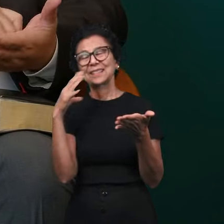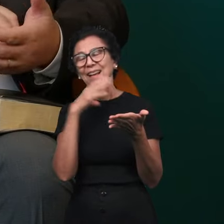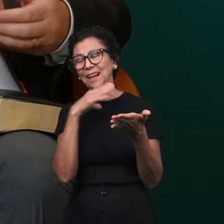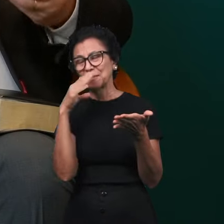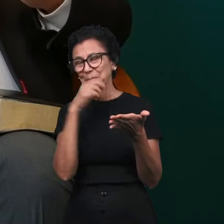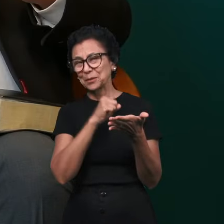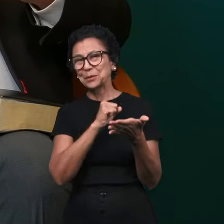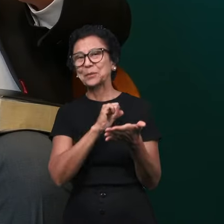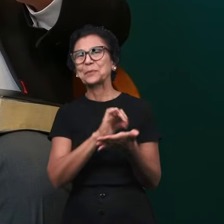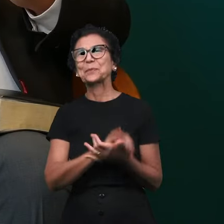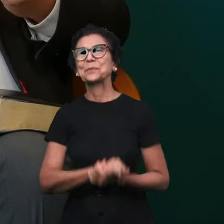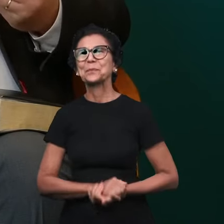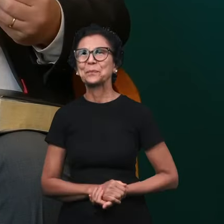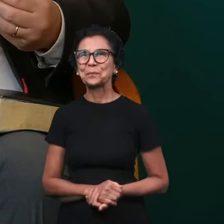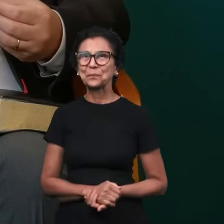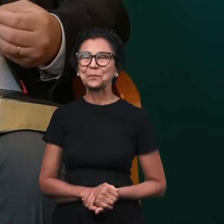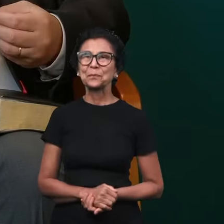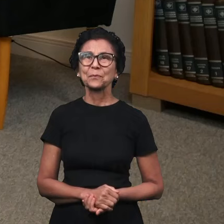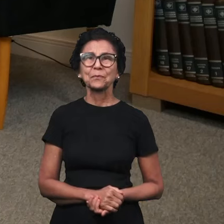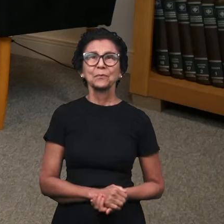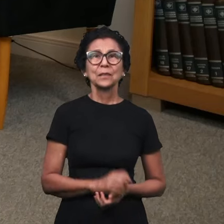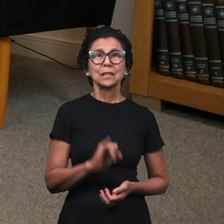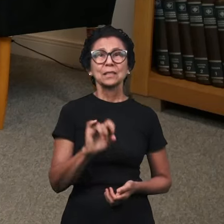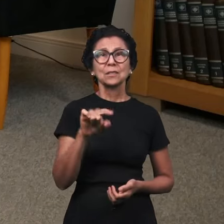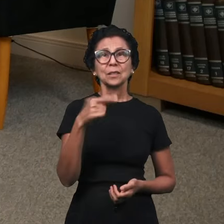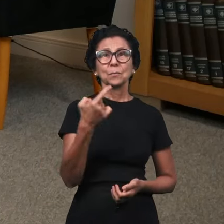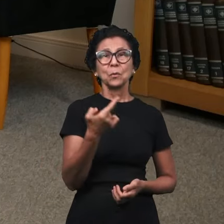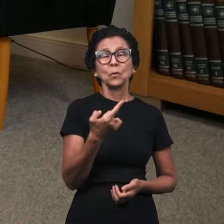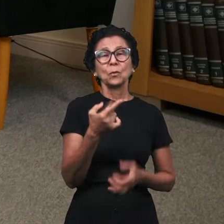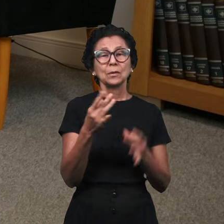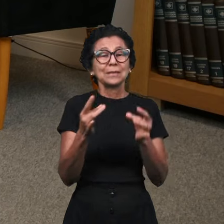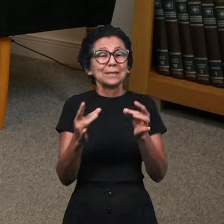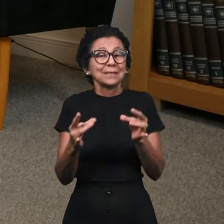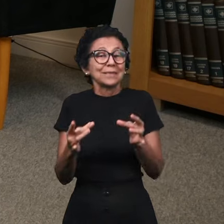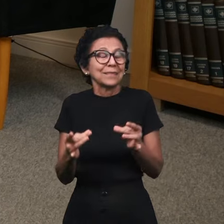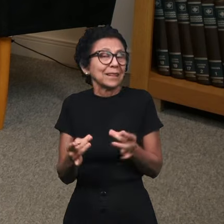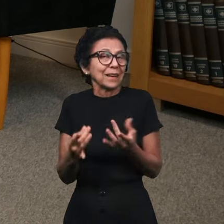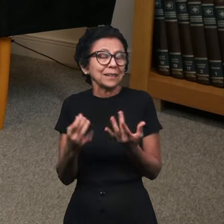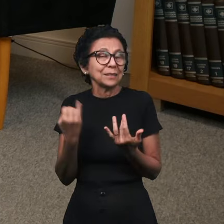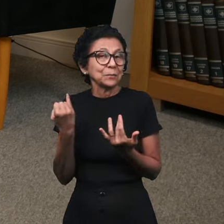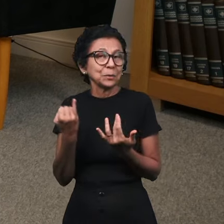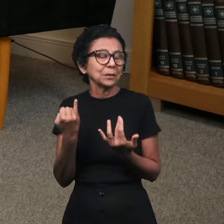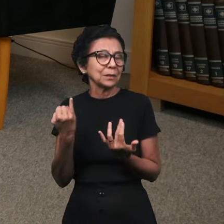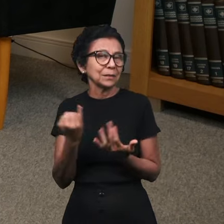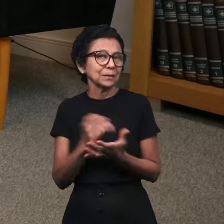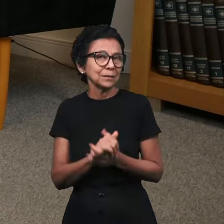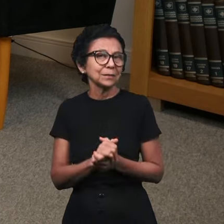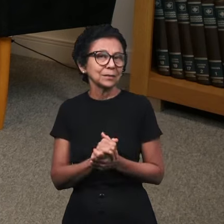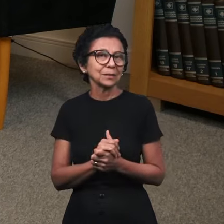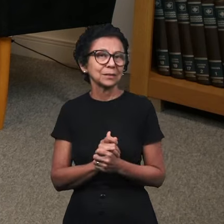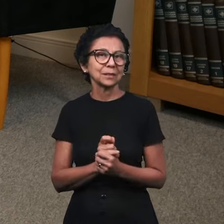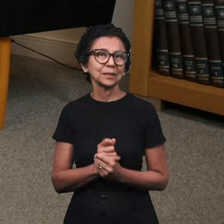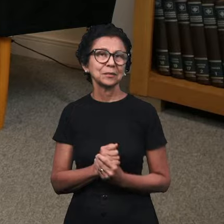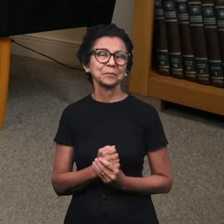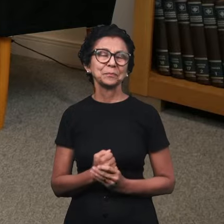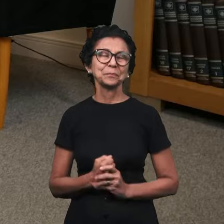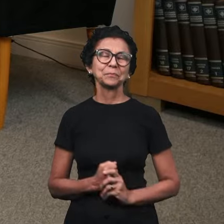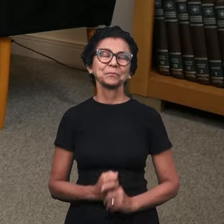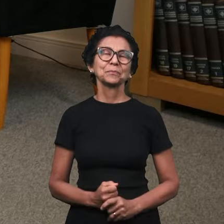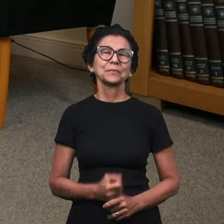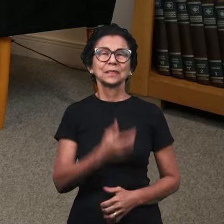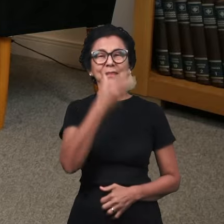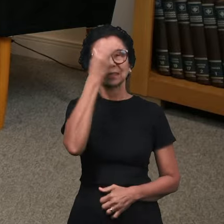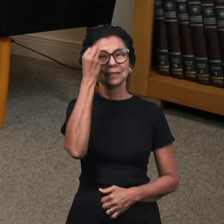os detalhes, porque sonho... Pelo menos os tópicos, né? Isso, porque sonho normalmente vem com detalhes preciosos que nos ajudam muito na condução do